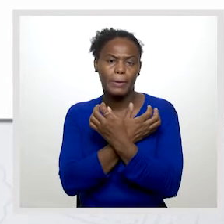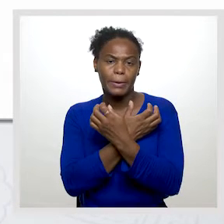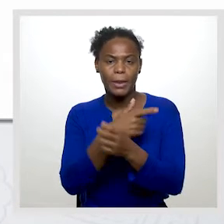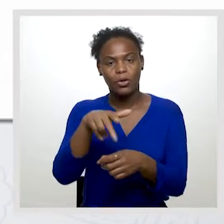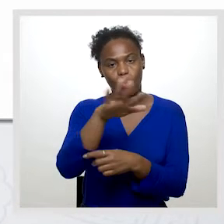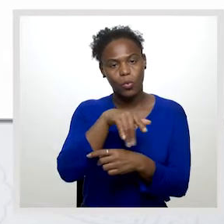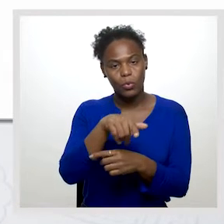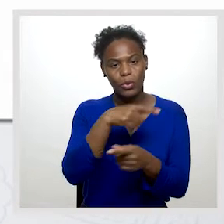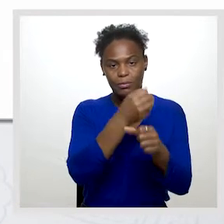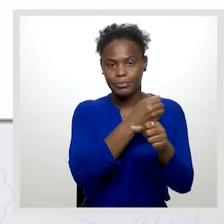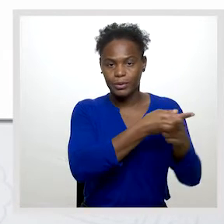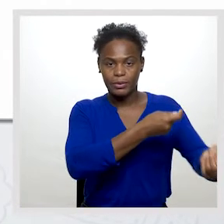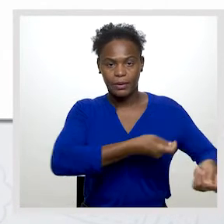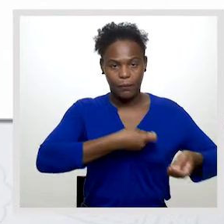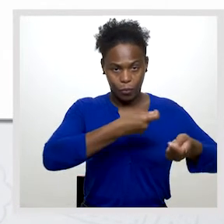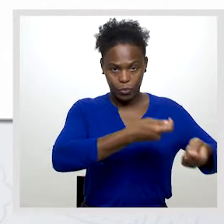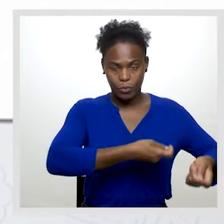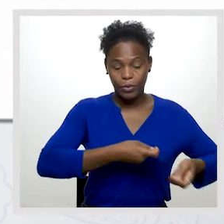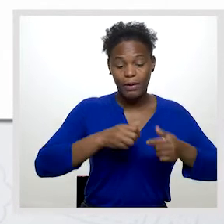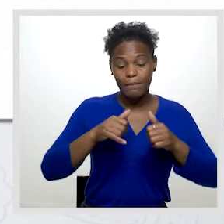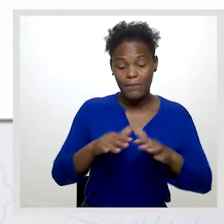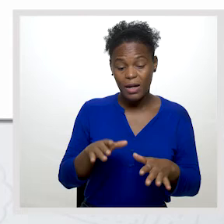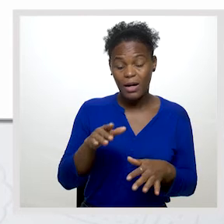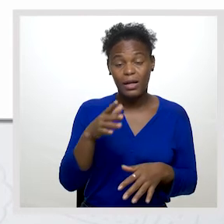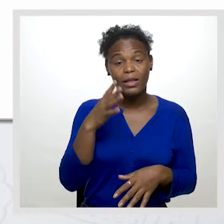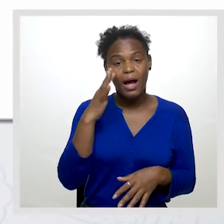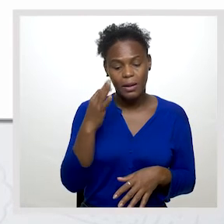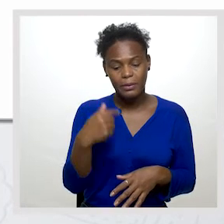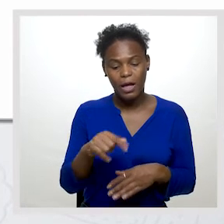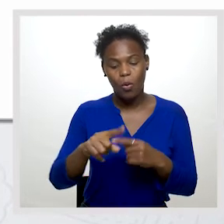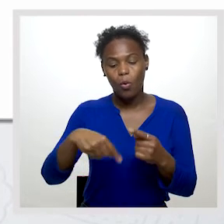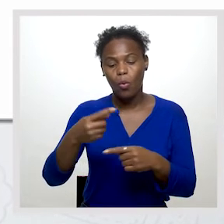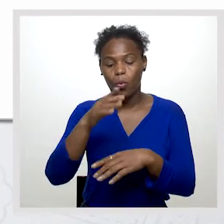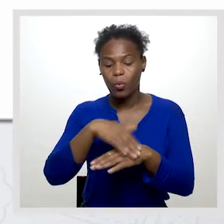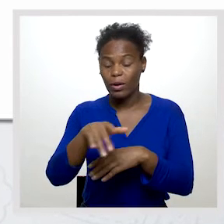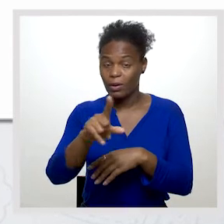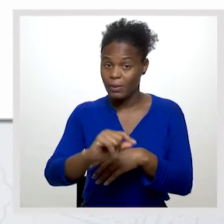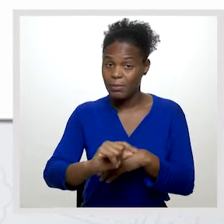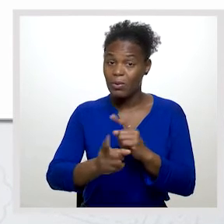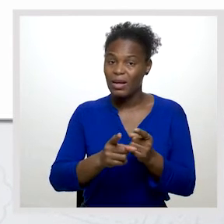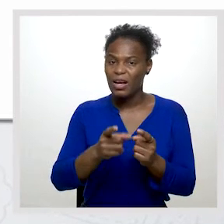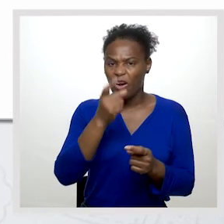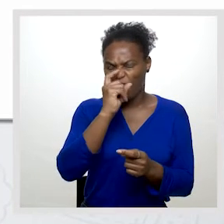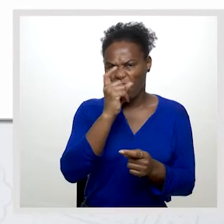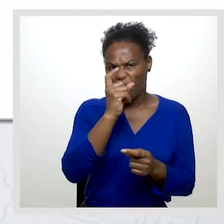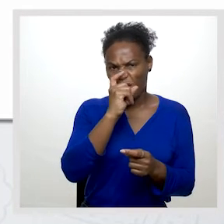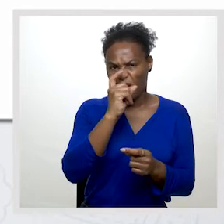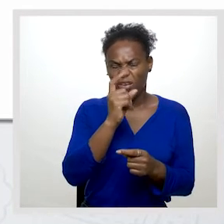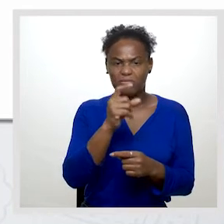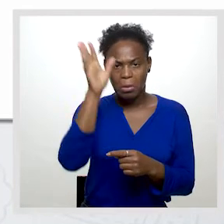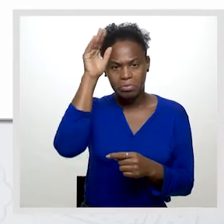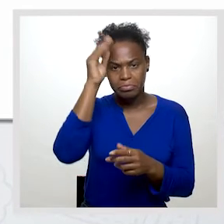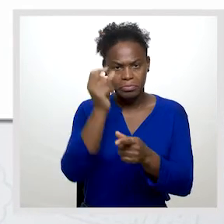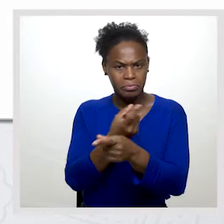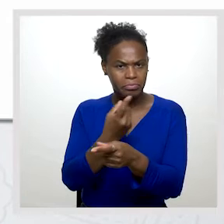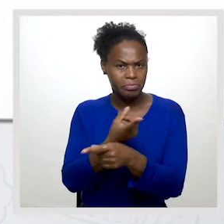pesticidas na agricultura. Mas ainda temos uma outra causa, que é o excremento proveniente da pecuária.